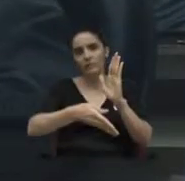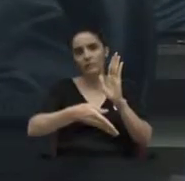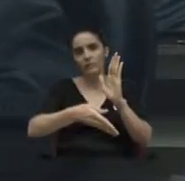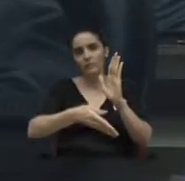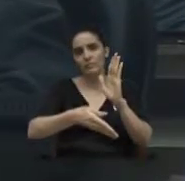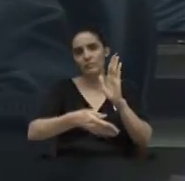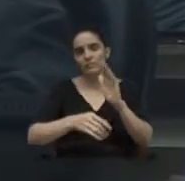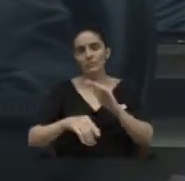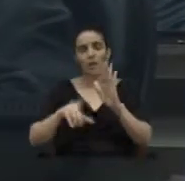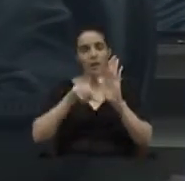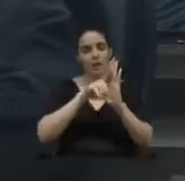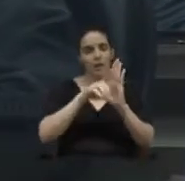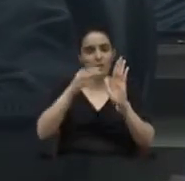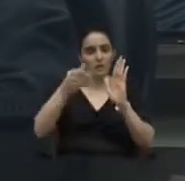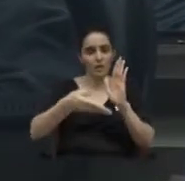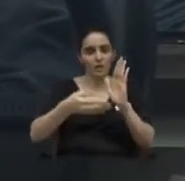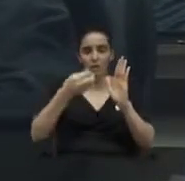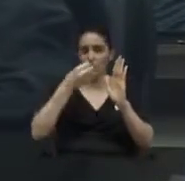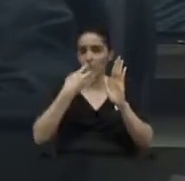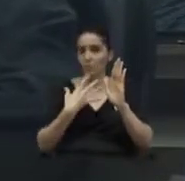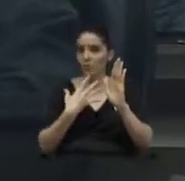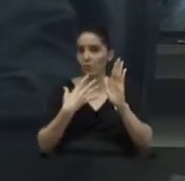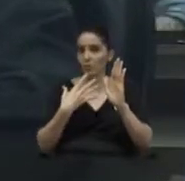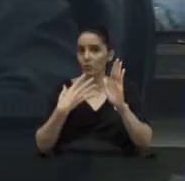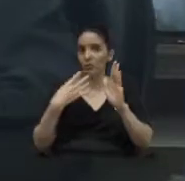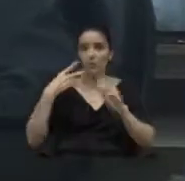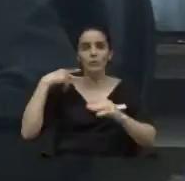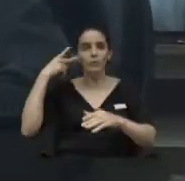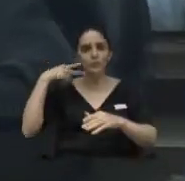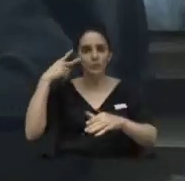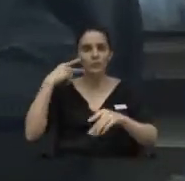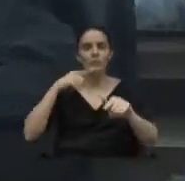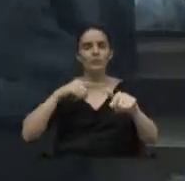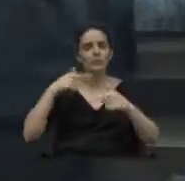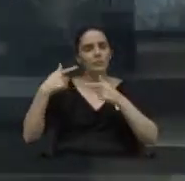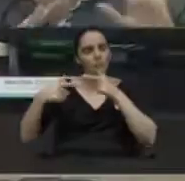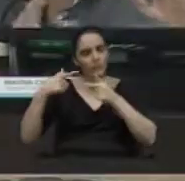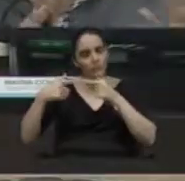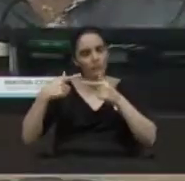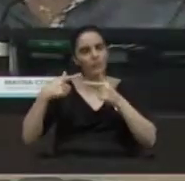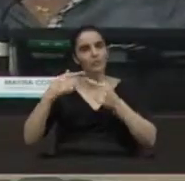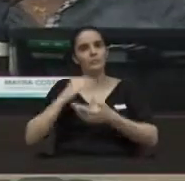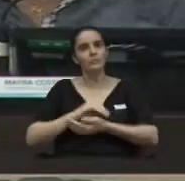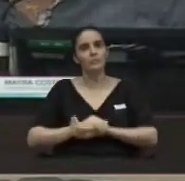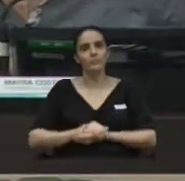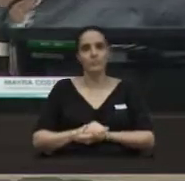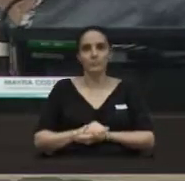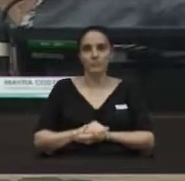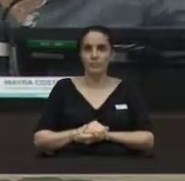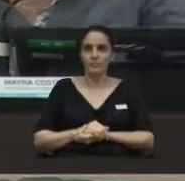sendo enriquecida pelo trabalho da Câmara e pelo debate aqui. Obrigado.